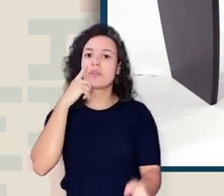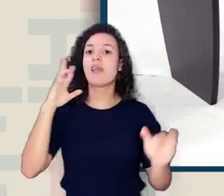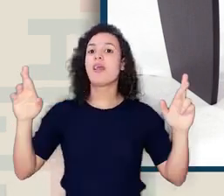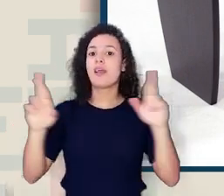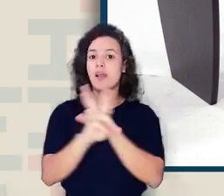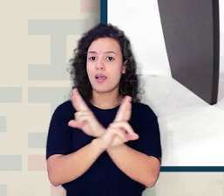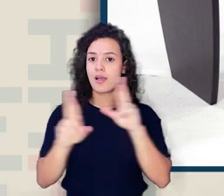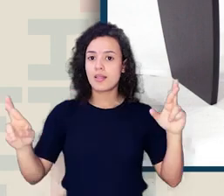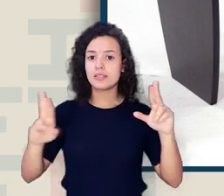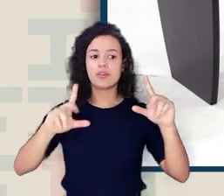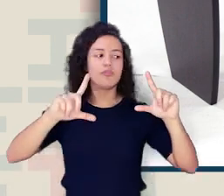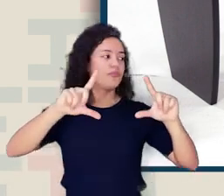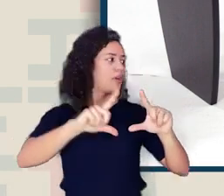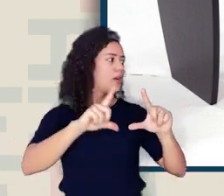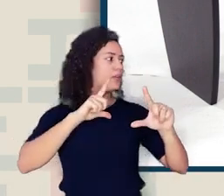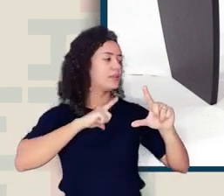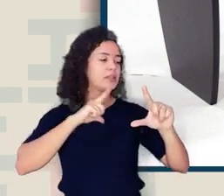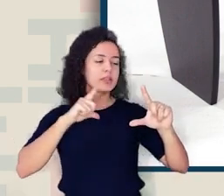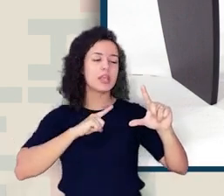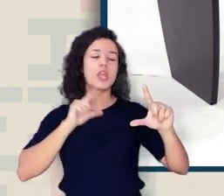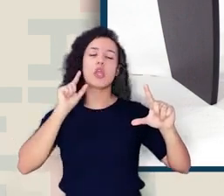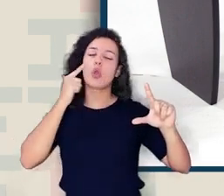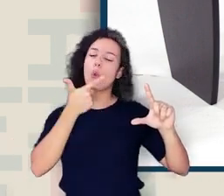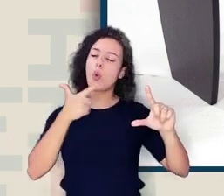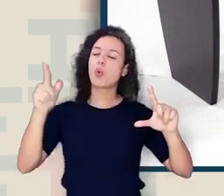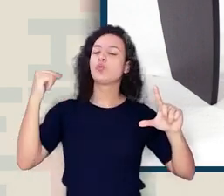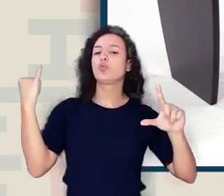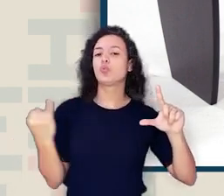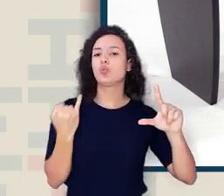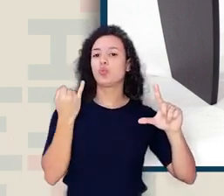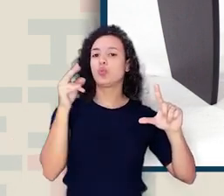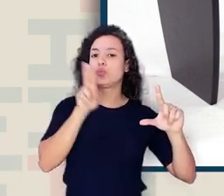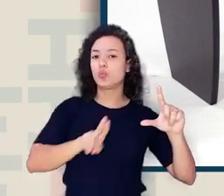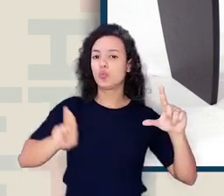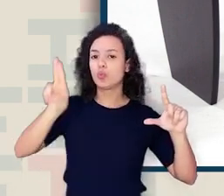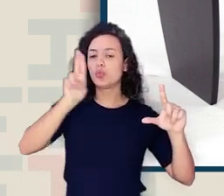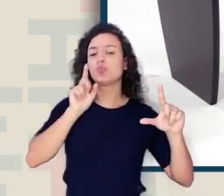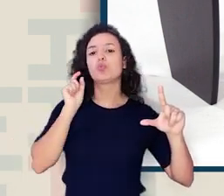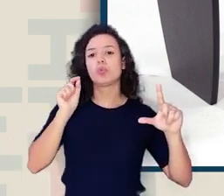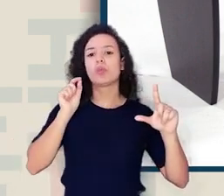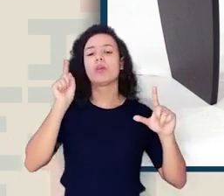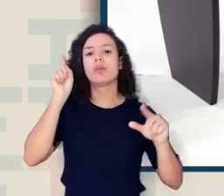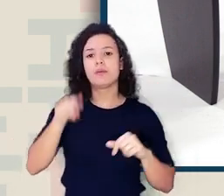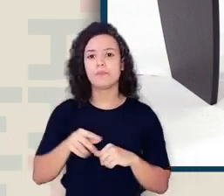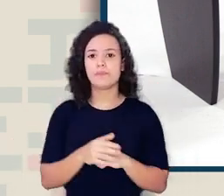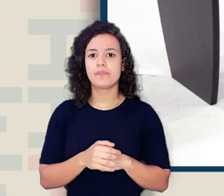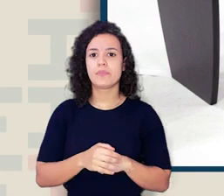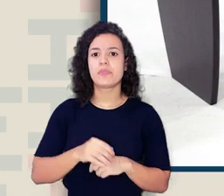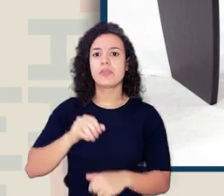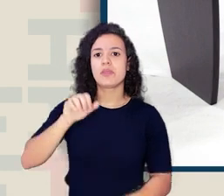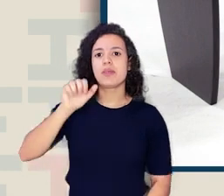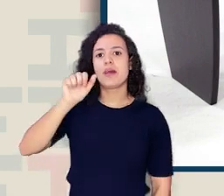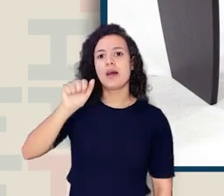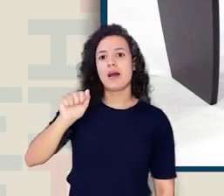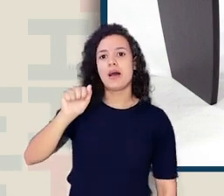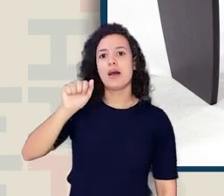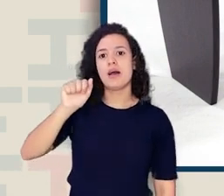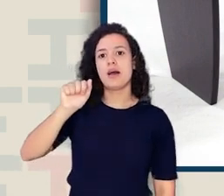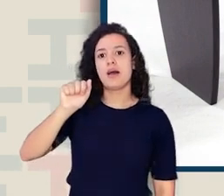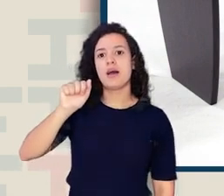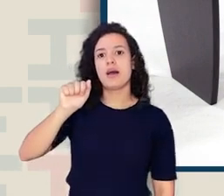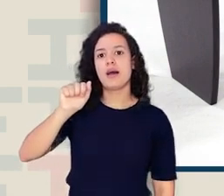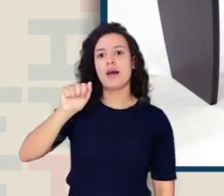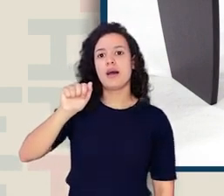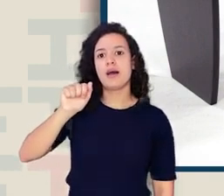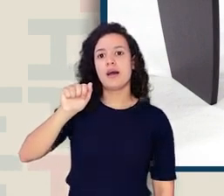vamos ver também que interligado ao ferro tem um instrumento muito utilizado, que é o